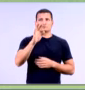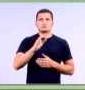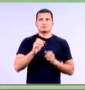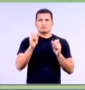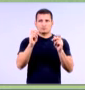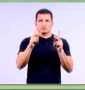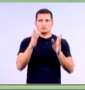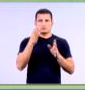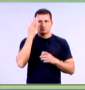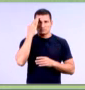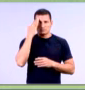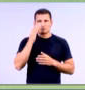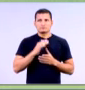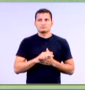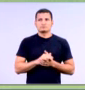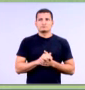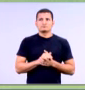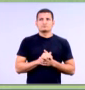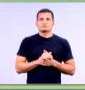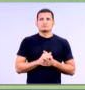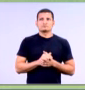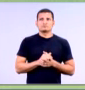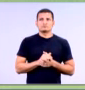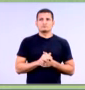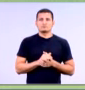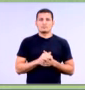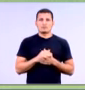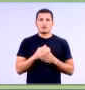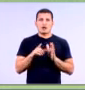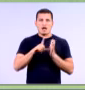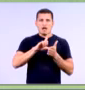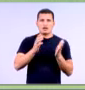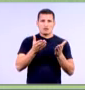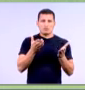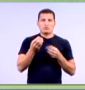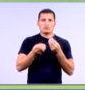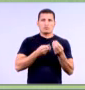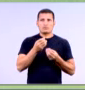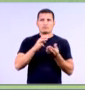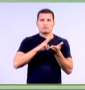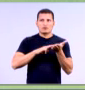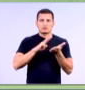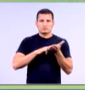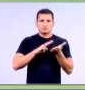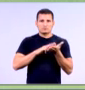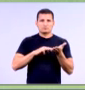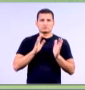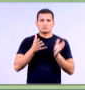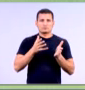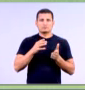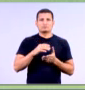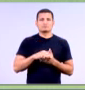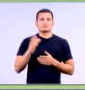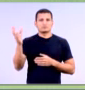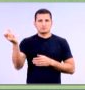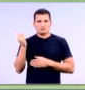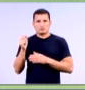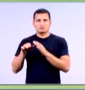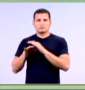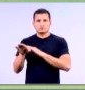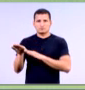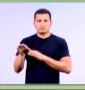isso. A gente tinha feito ainda agora os métodos. Como definir os métodos? A gente acabou de definir o sacar e o